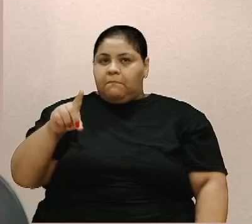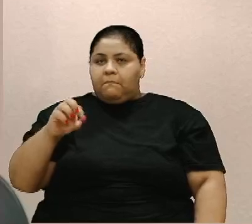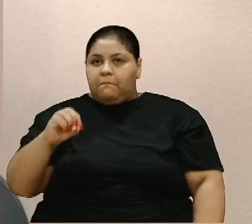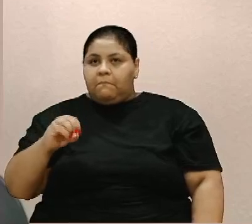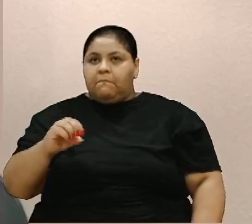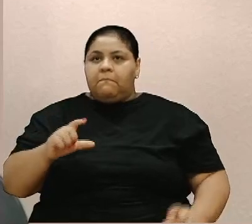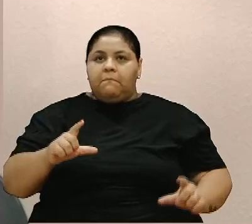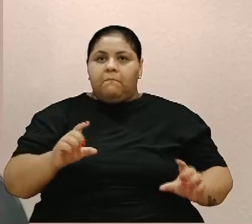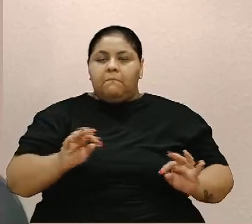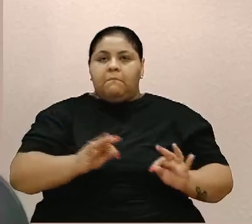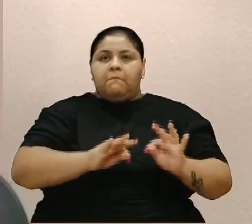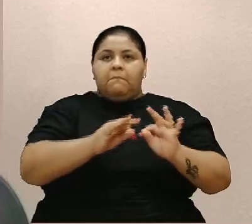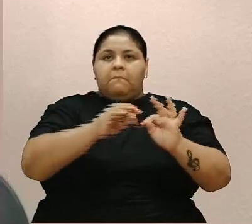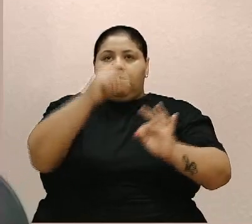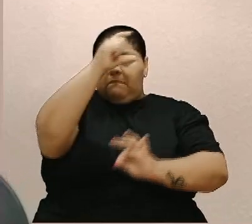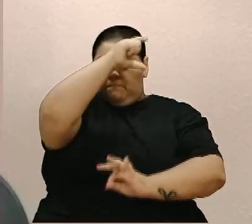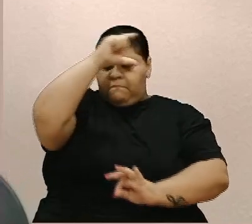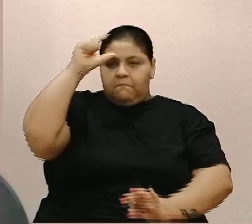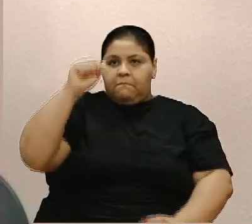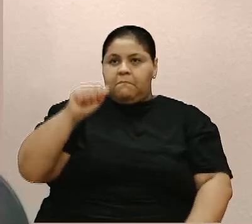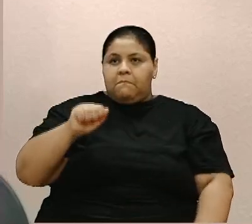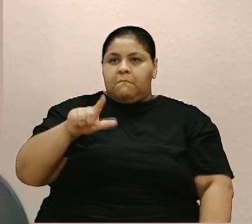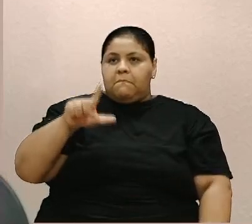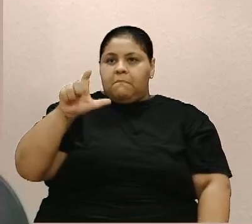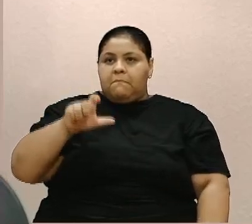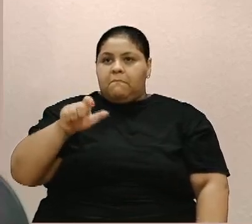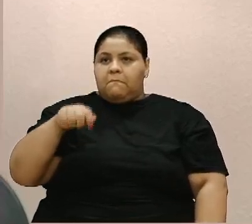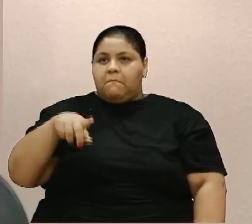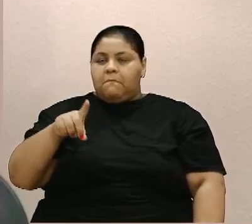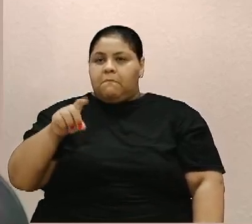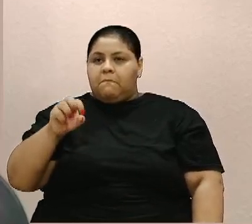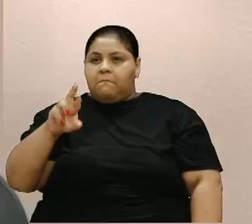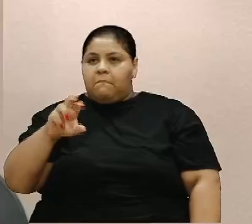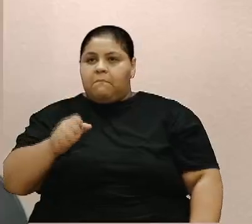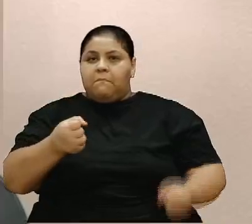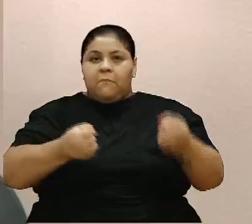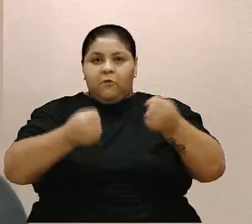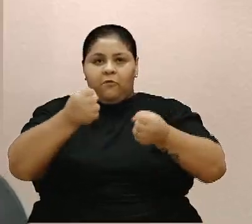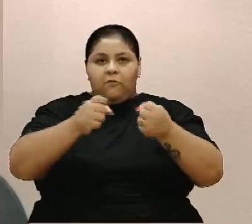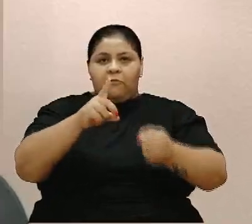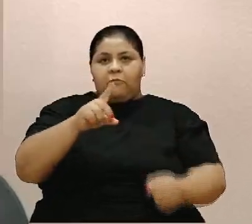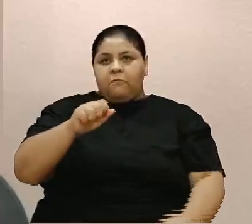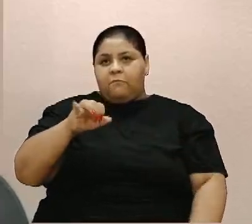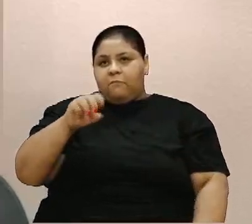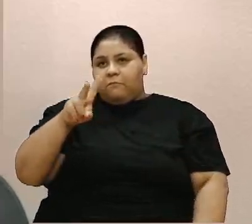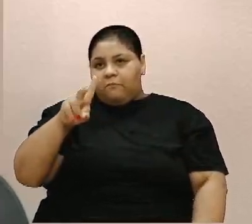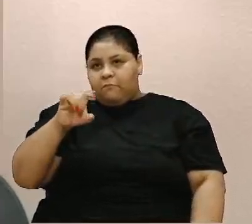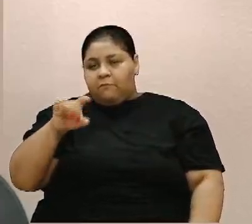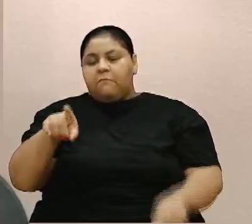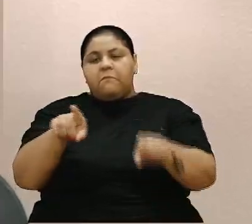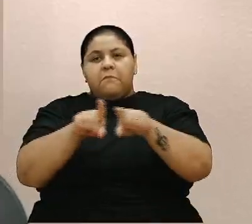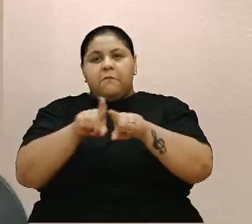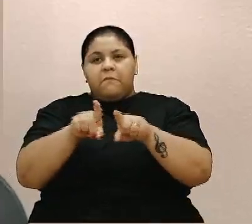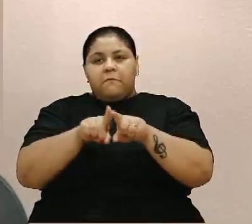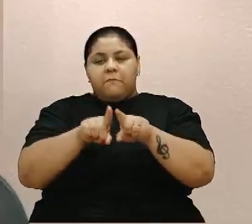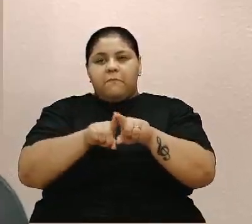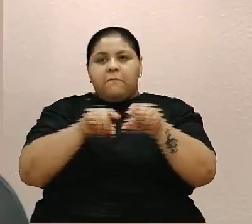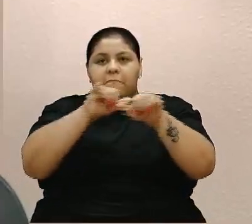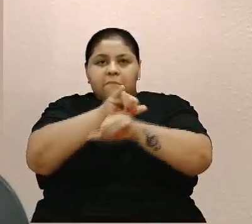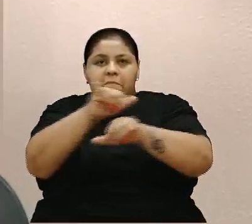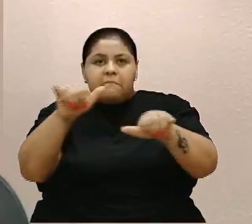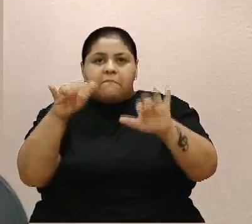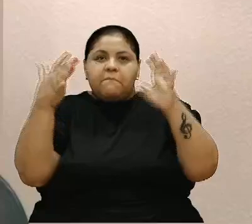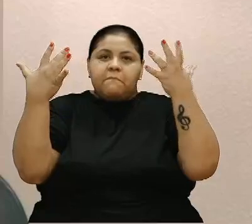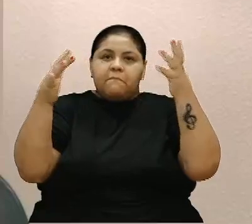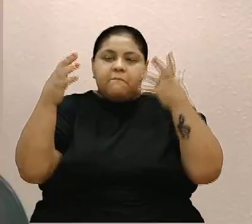enfermagem, Alessandro Teles Comanduli, e o condutor, David Canton. Em nome desses, também estendo os meus votos de louvor ao